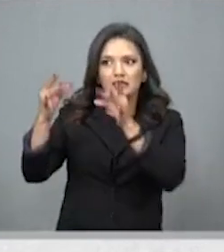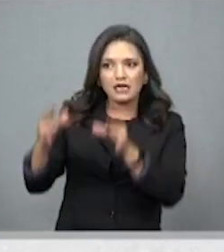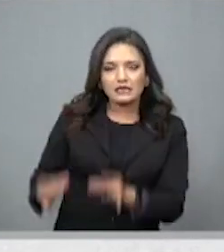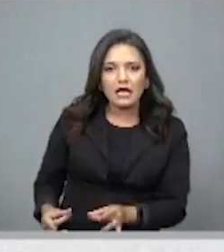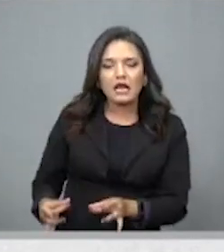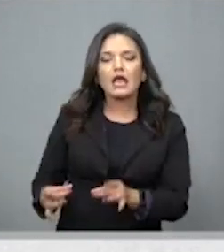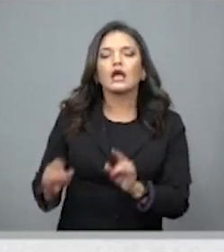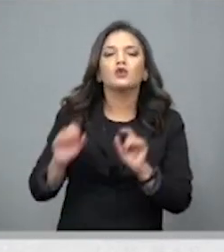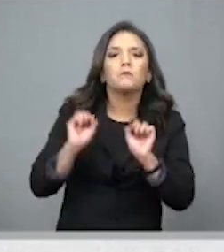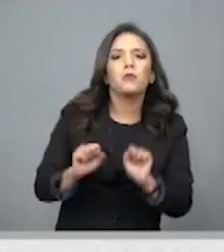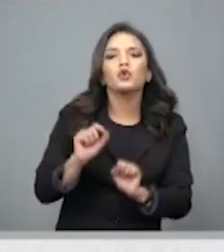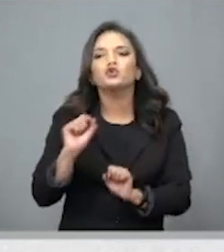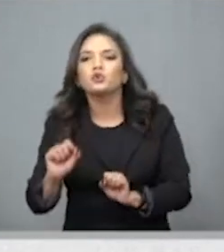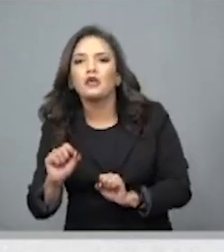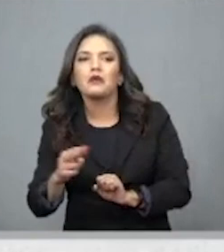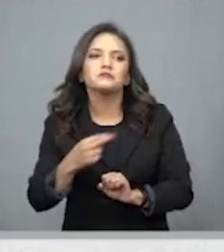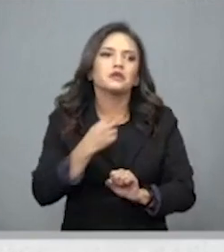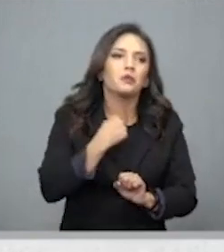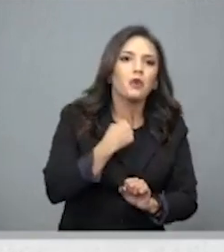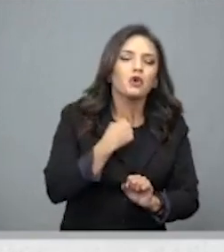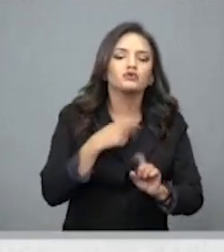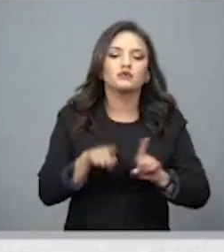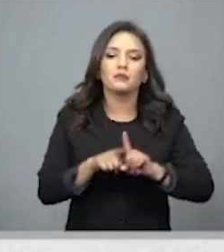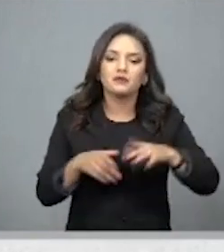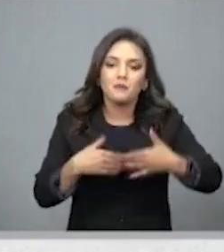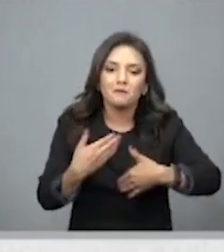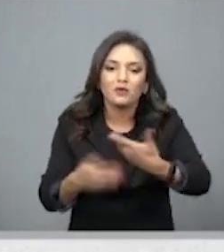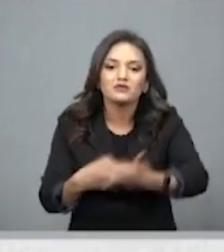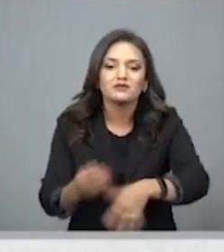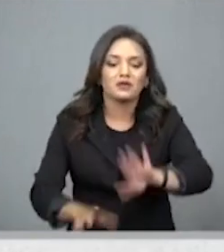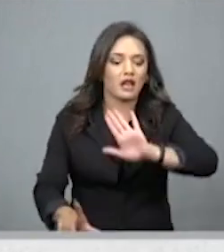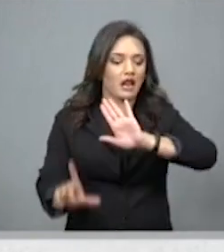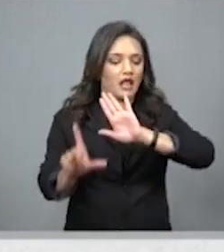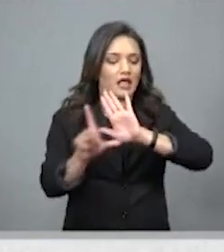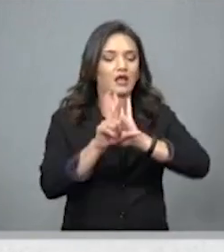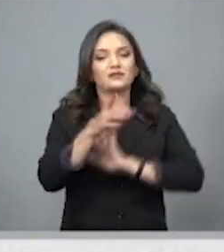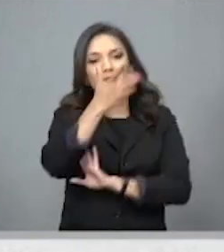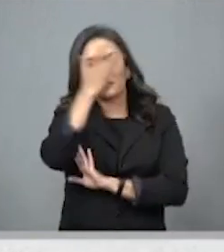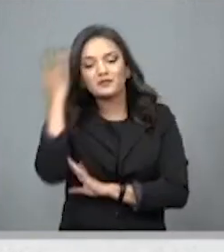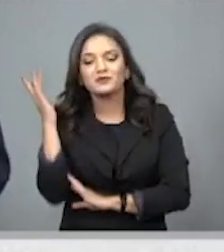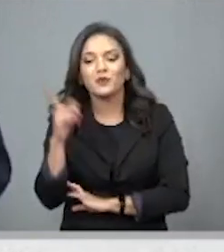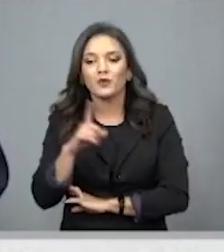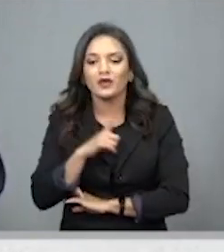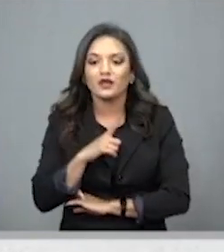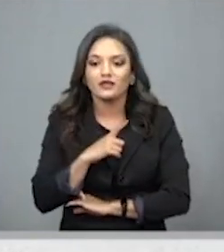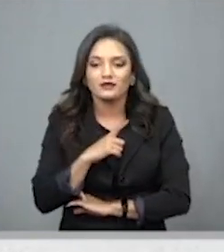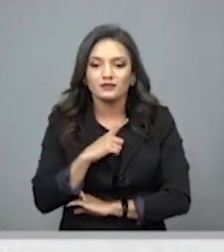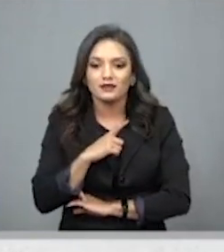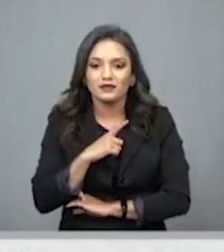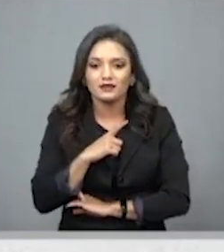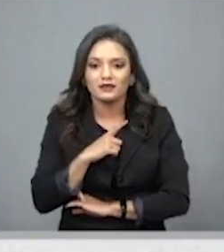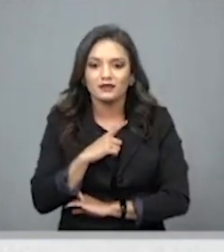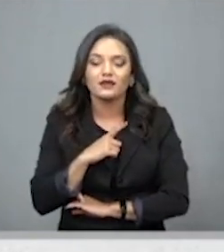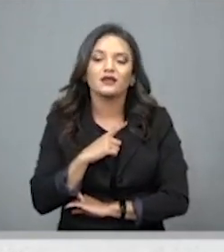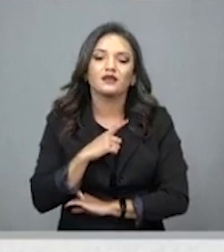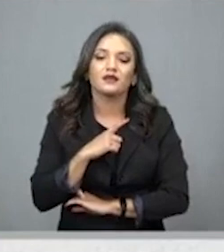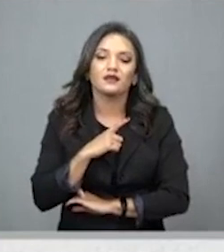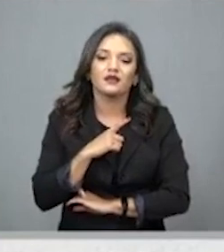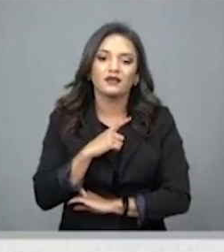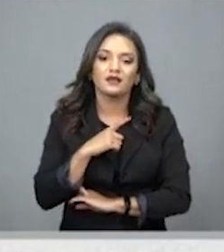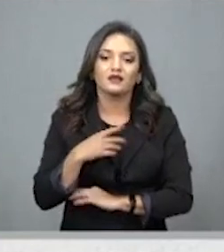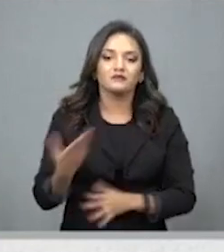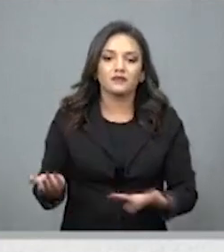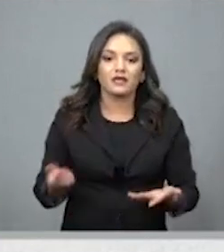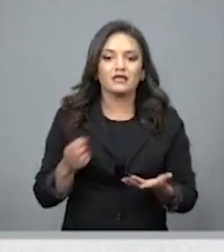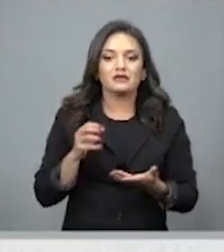haja um mínimo de devido processo legal de quem for suprimido o oposto suprimido a